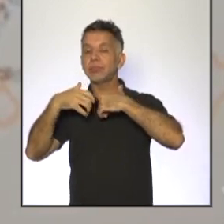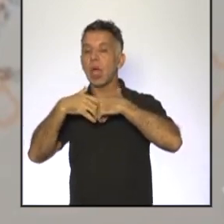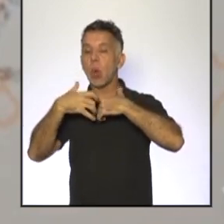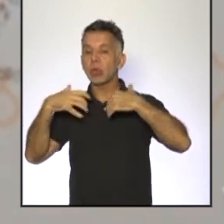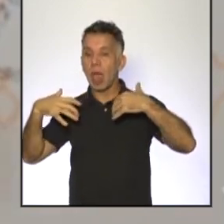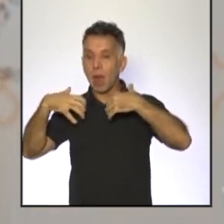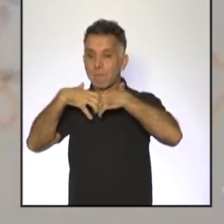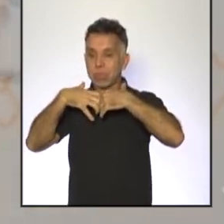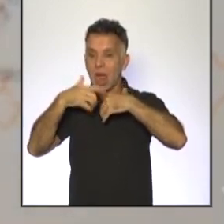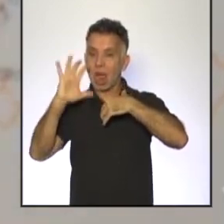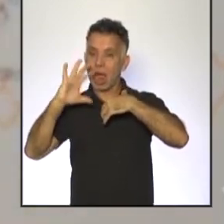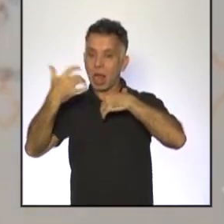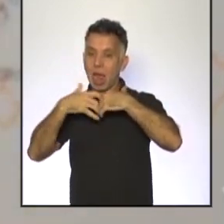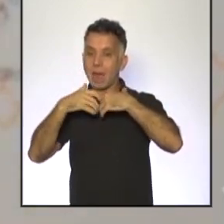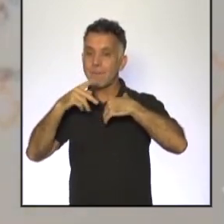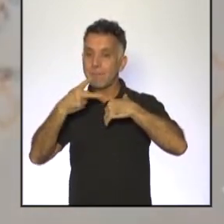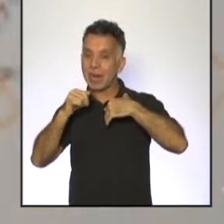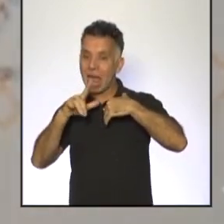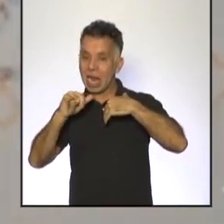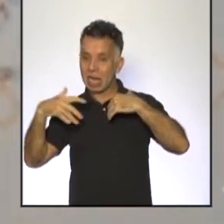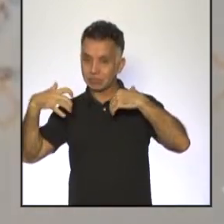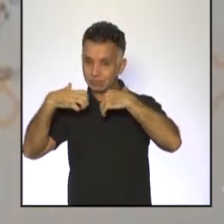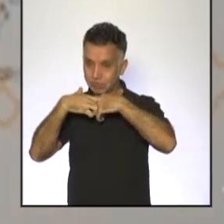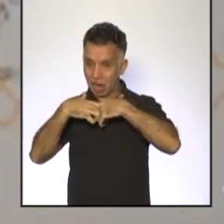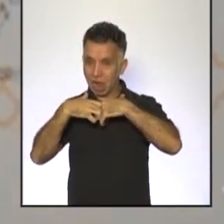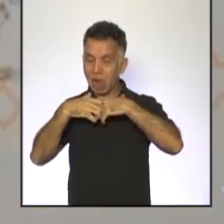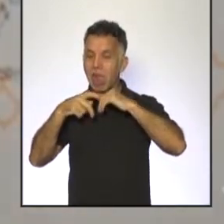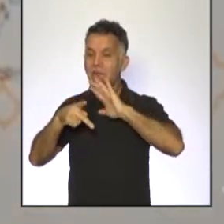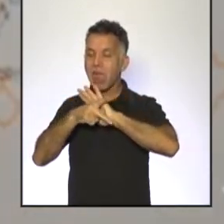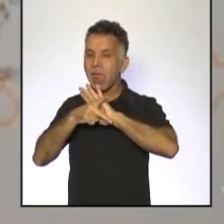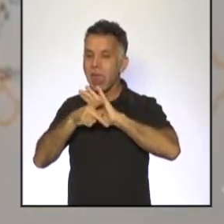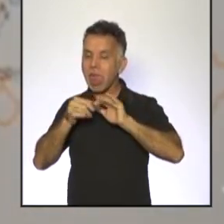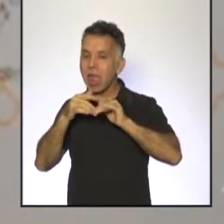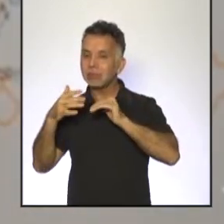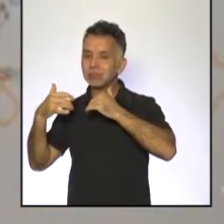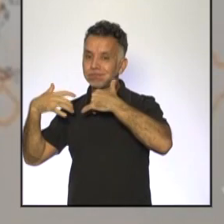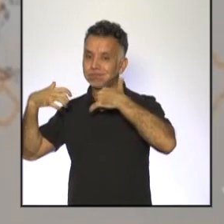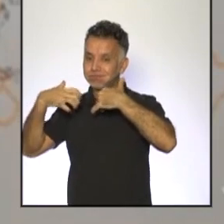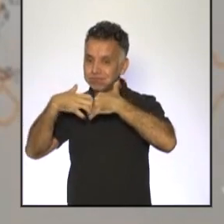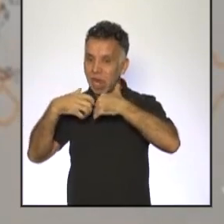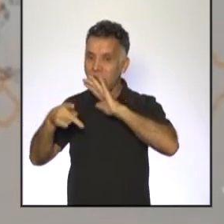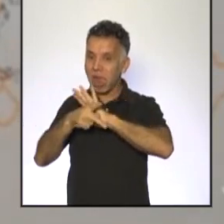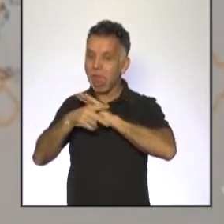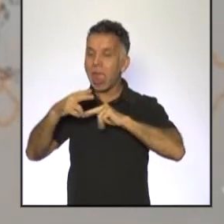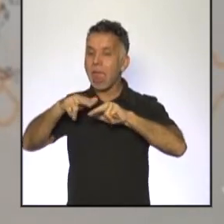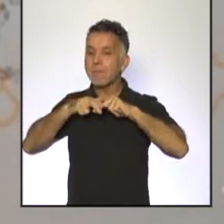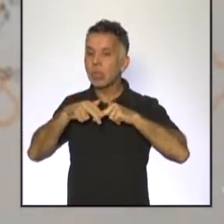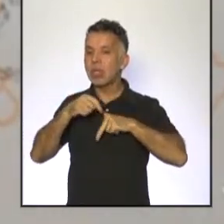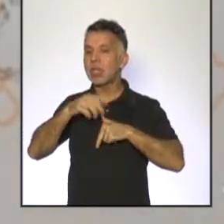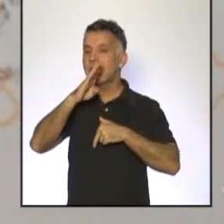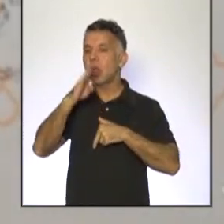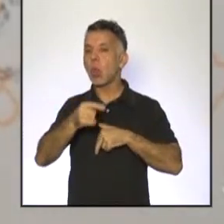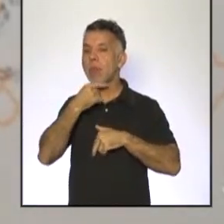placas tectônicas aqui, parte dessas ondas sísmicas reverberam até o Brasil. É por isso que qual é o estado brasileiro com